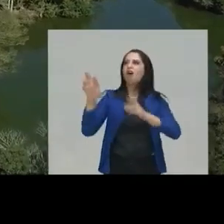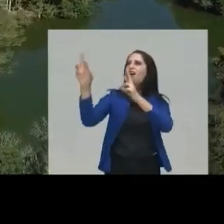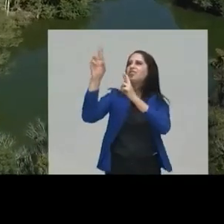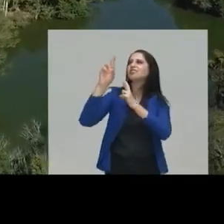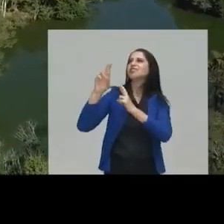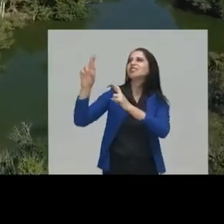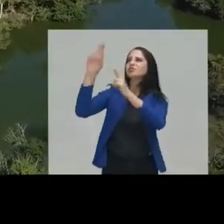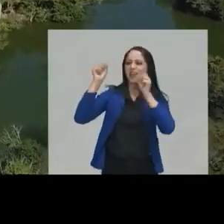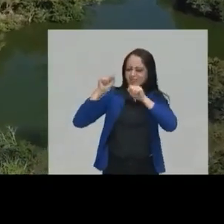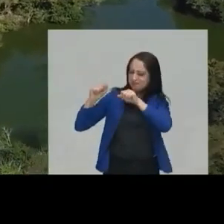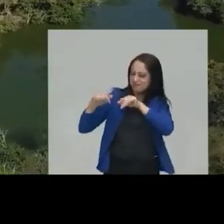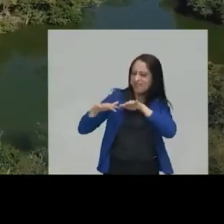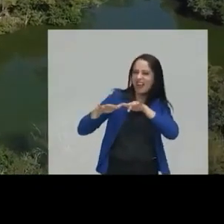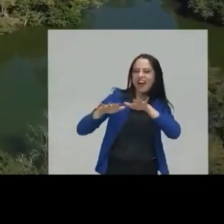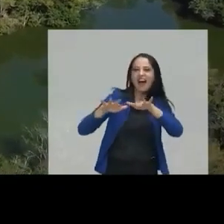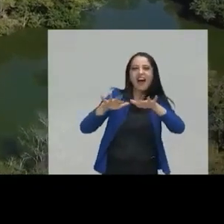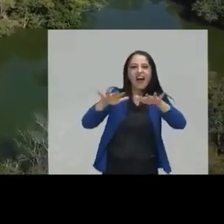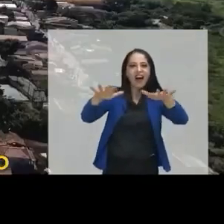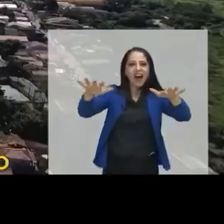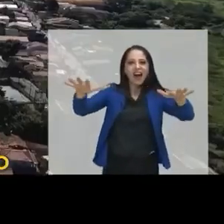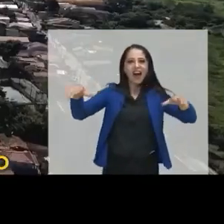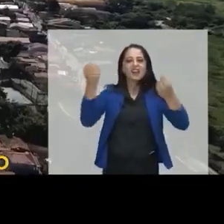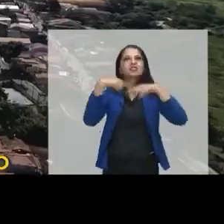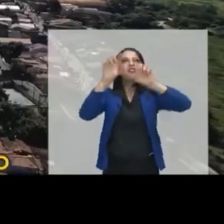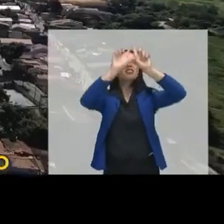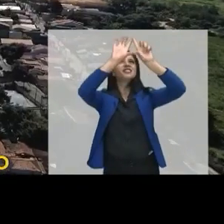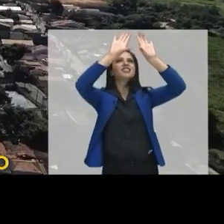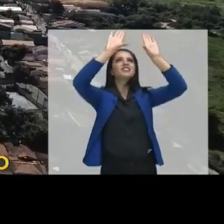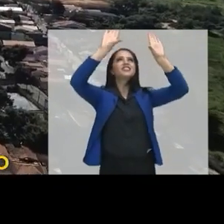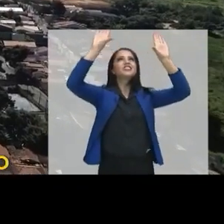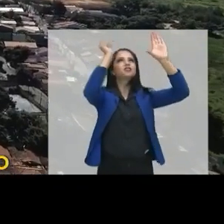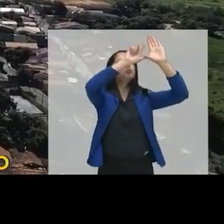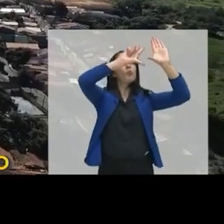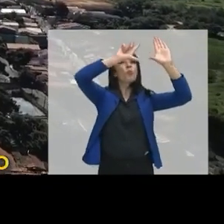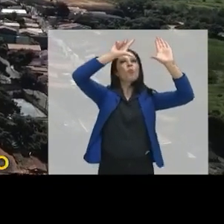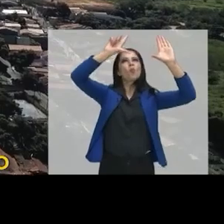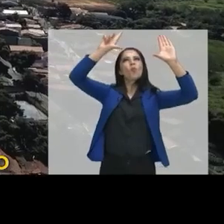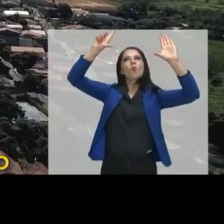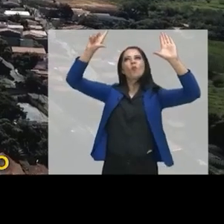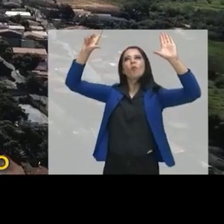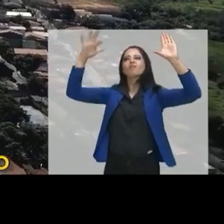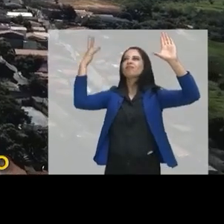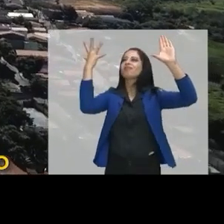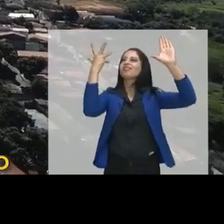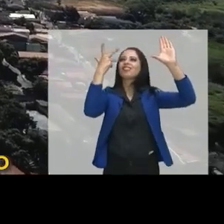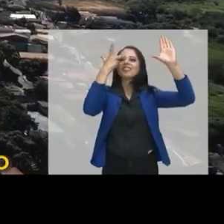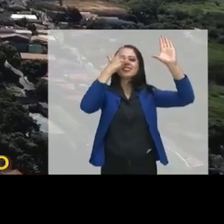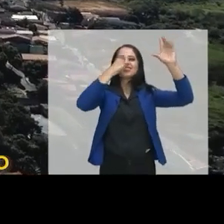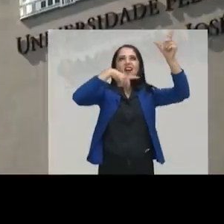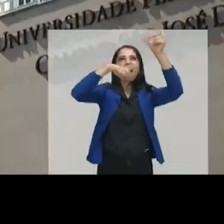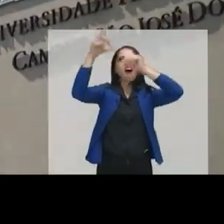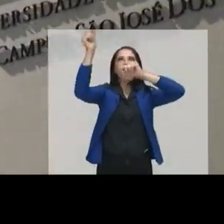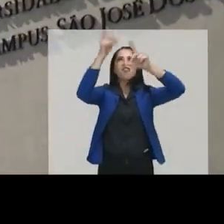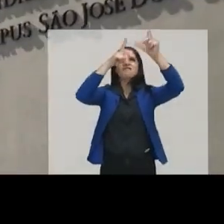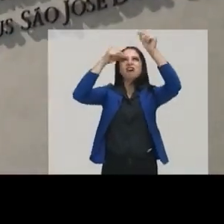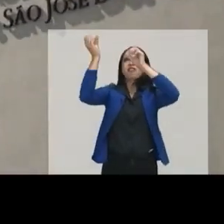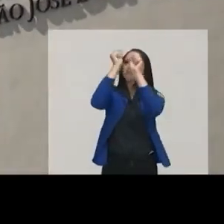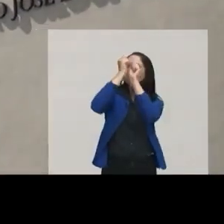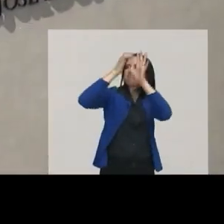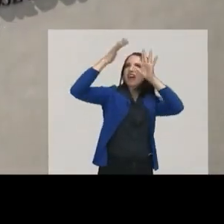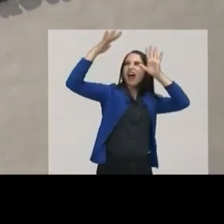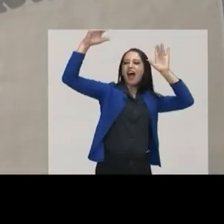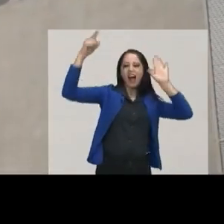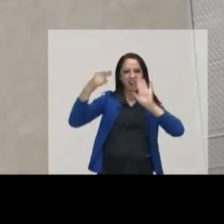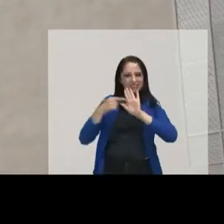amor e de esperança a terra desce sem teu Formoso céu risonho e lípido a imagem